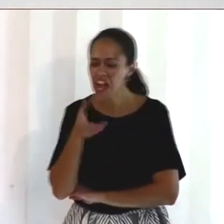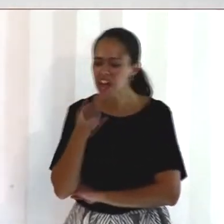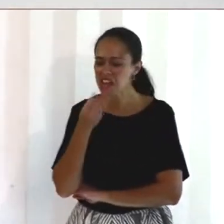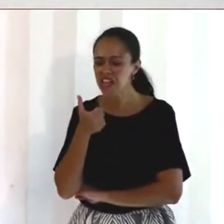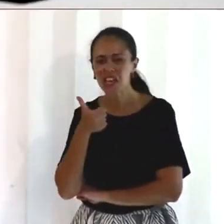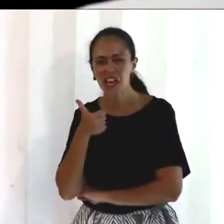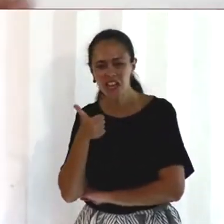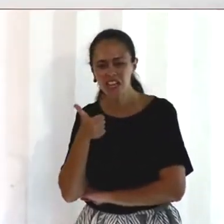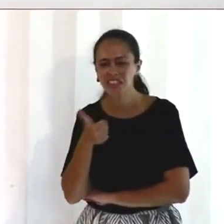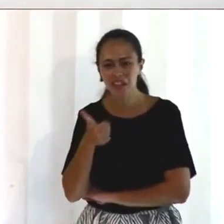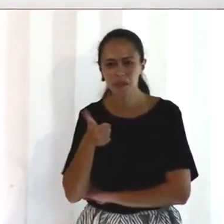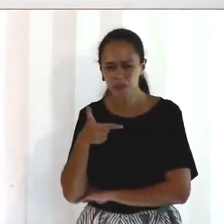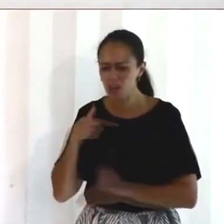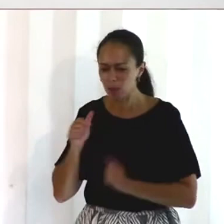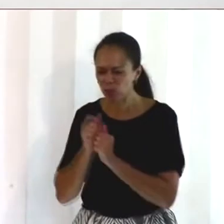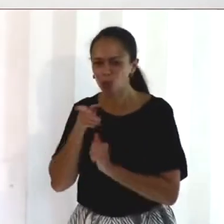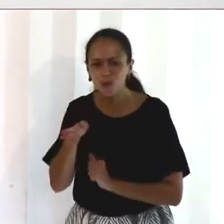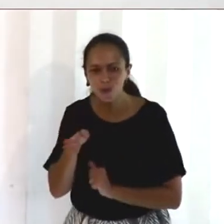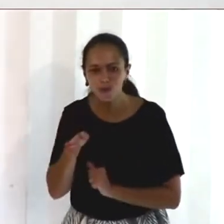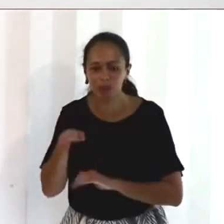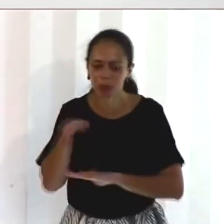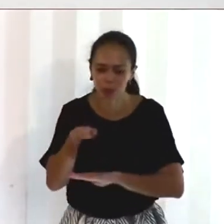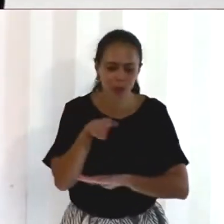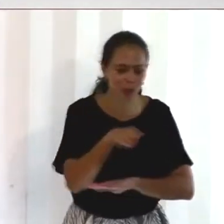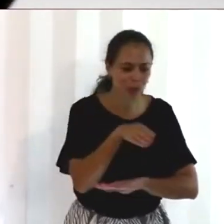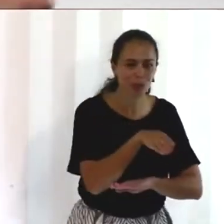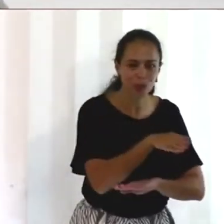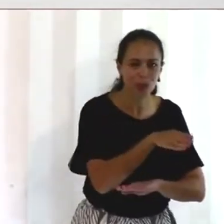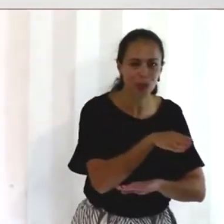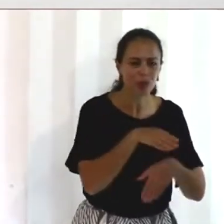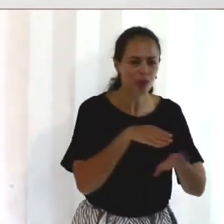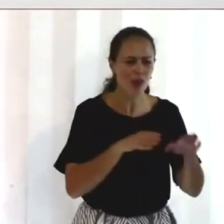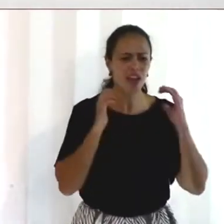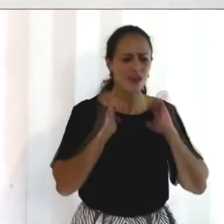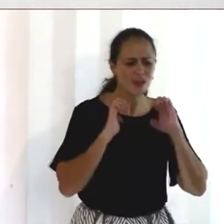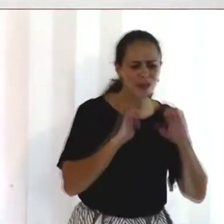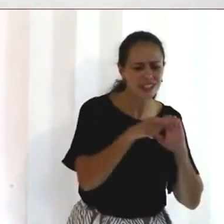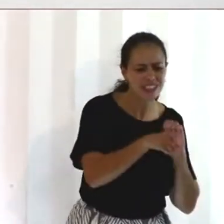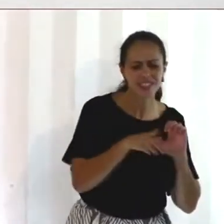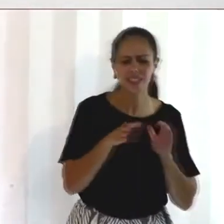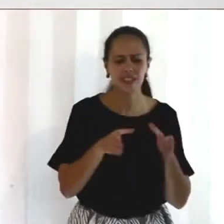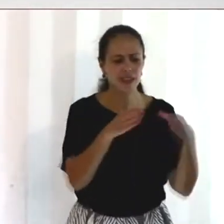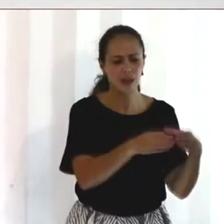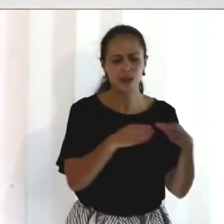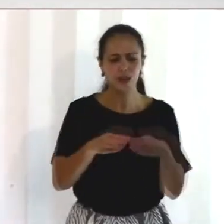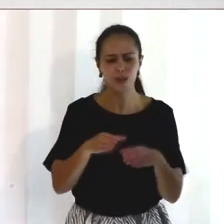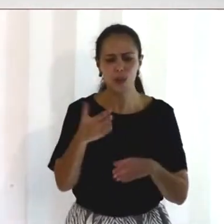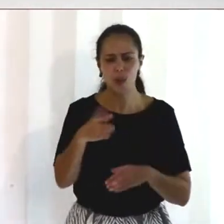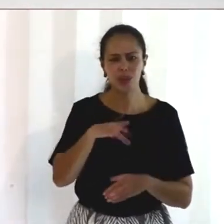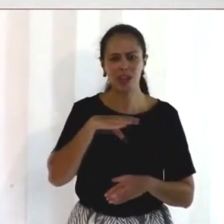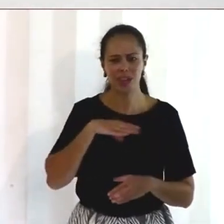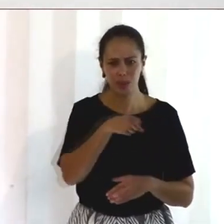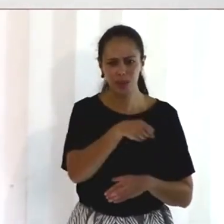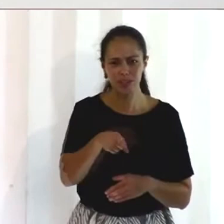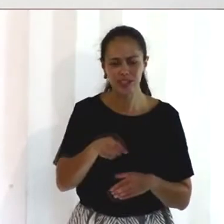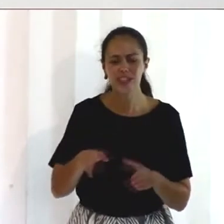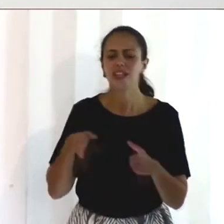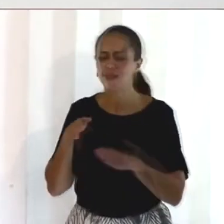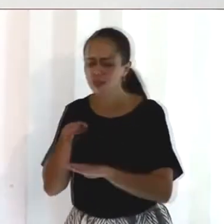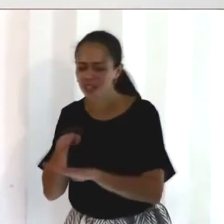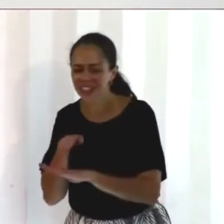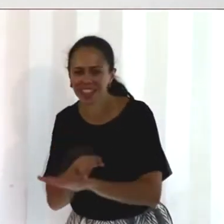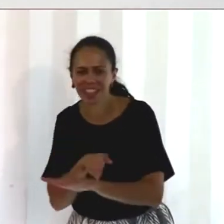para evangelizar cidades, e então nós dormíamos nos colégios, no final de semana, chegávamos com os ônibus na